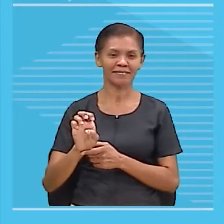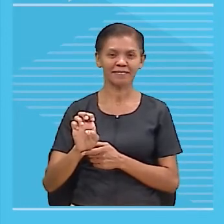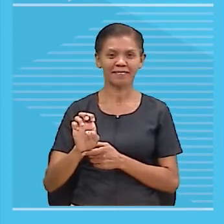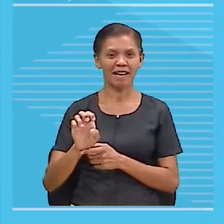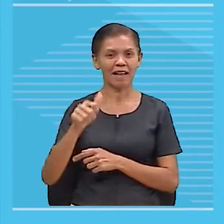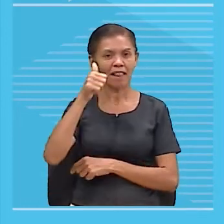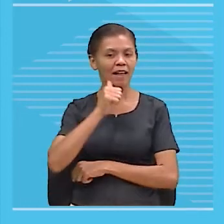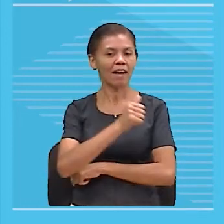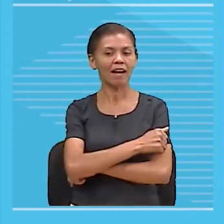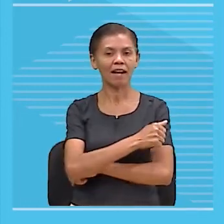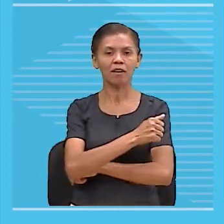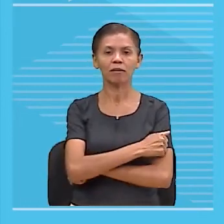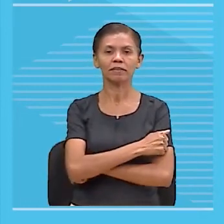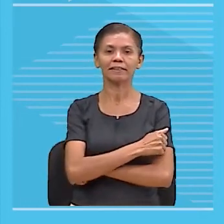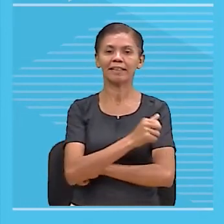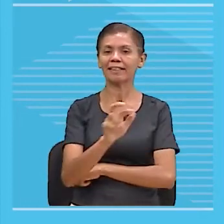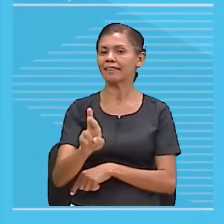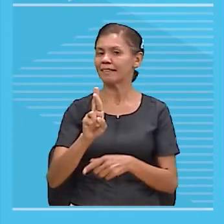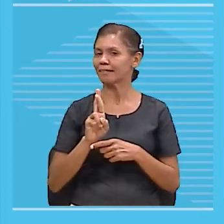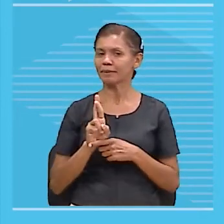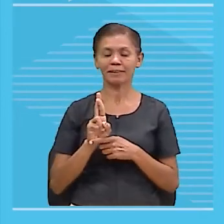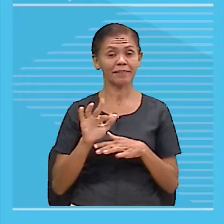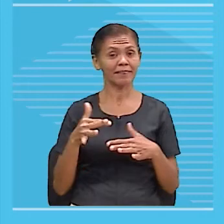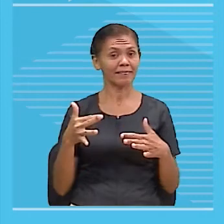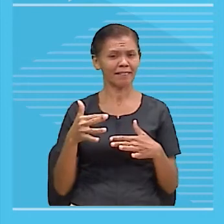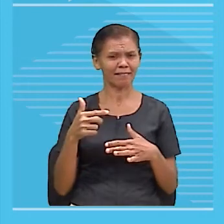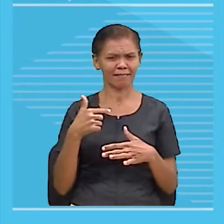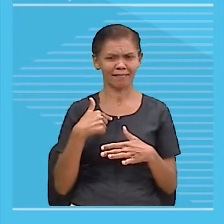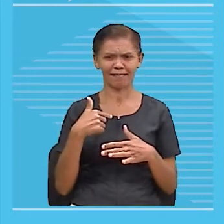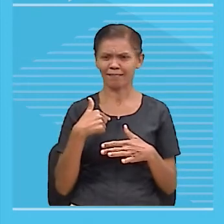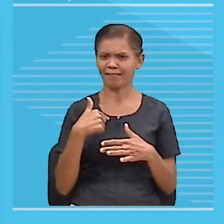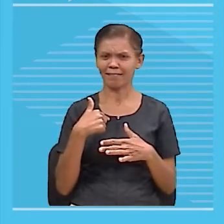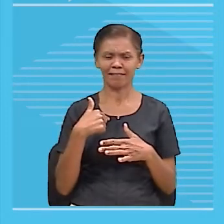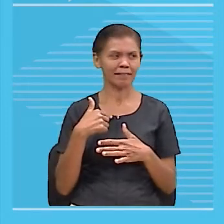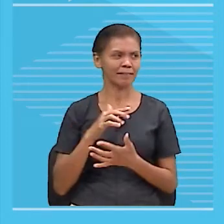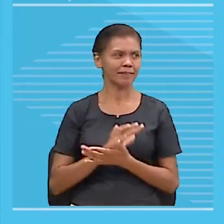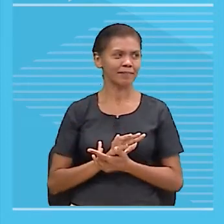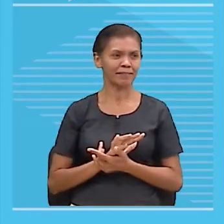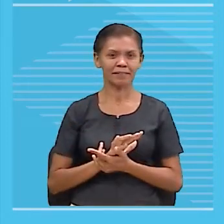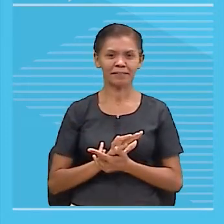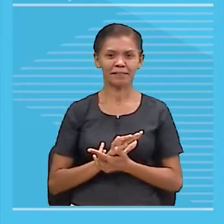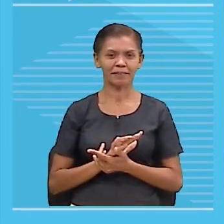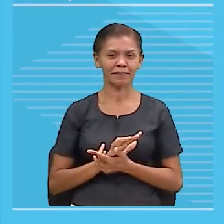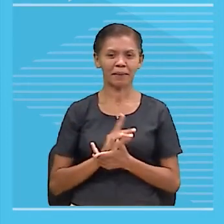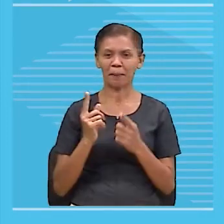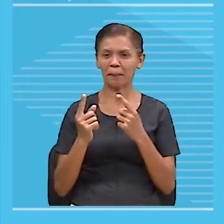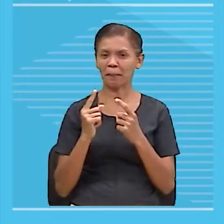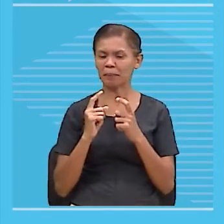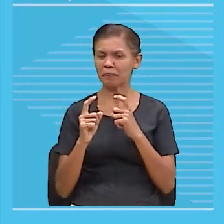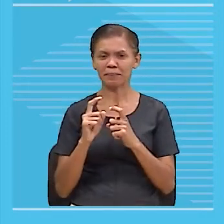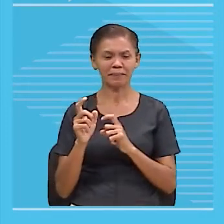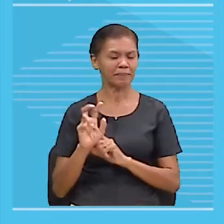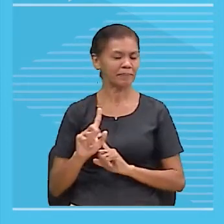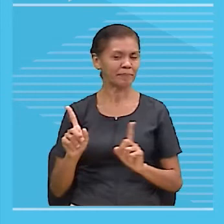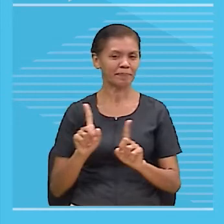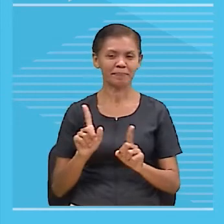questionar. Quem sou eu para questionar o gabarito da Adriana? Então, letra E, parabéns, Adriana. Parabéns